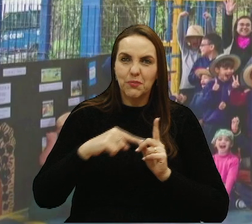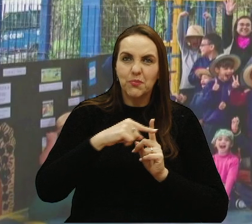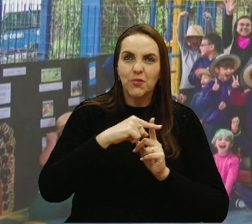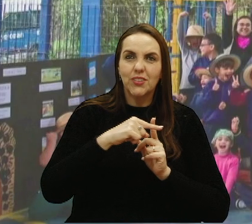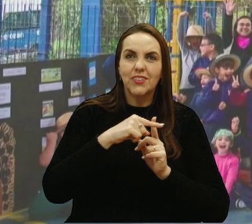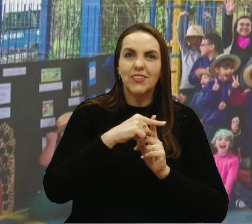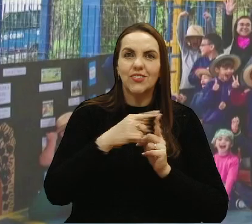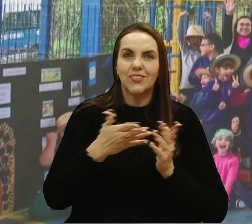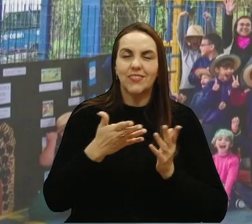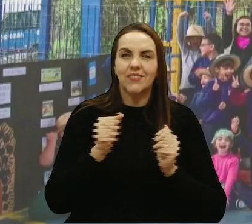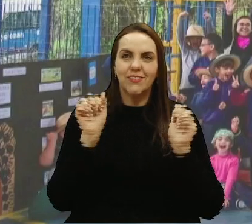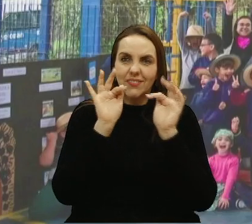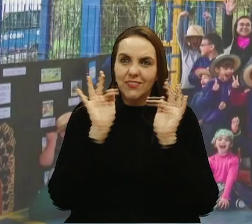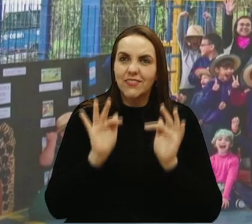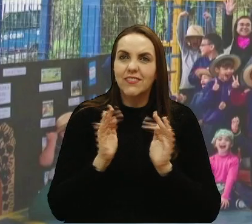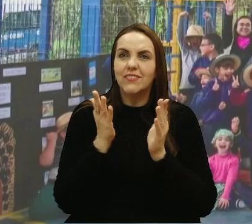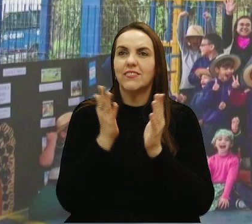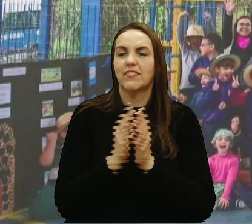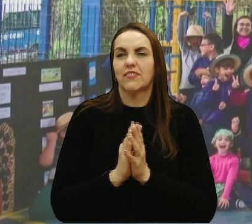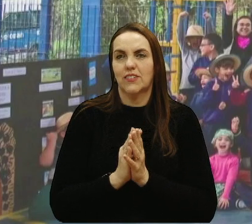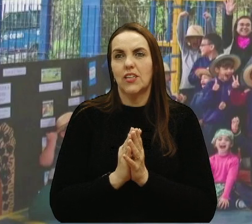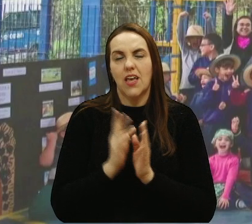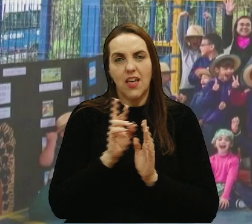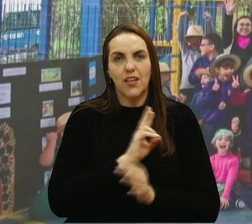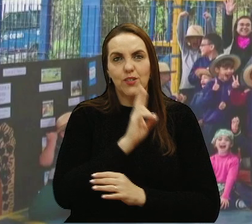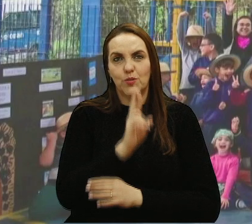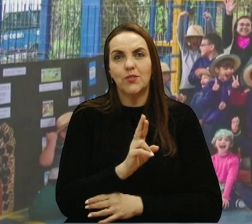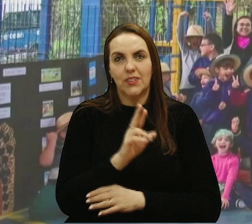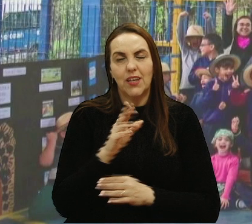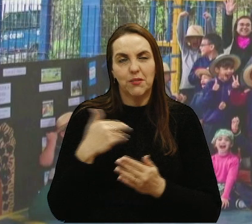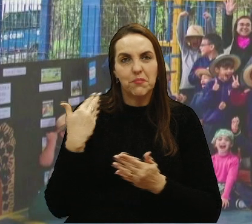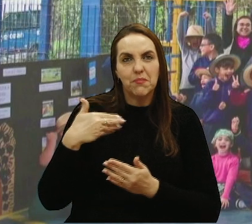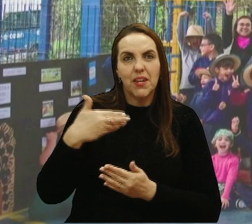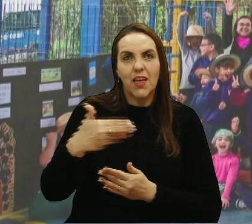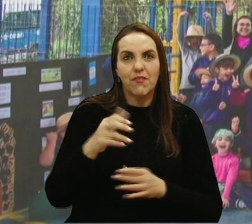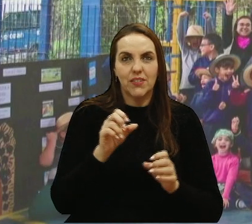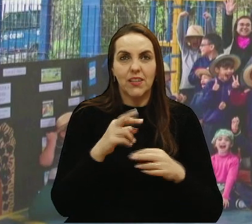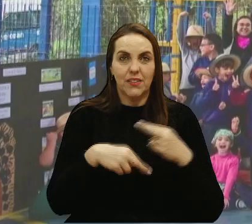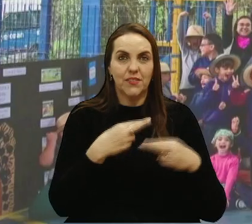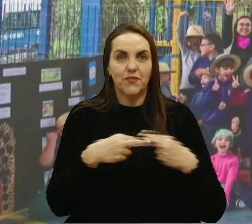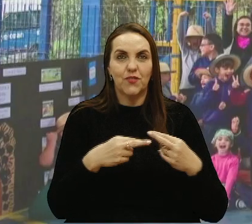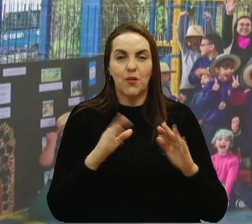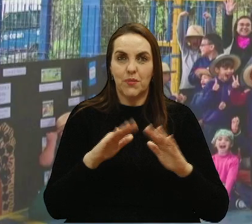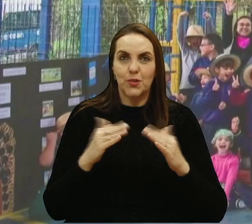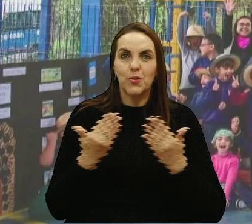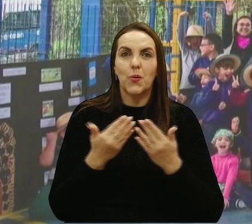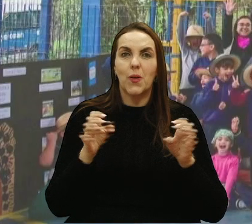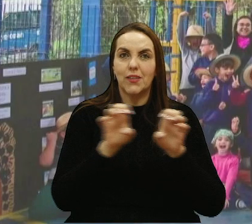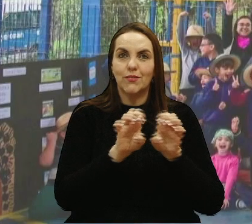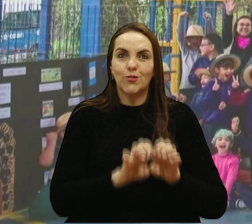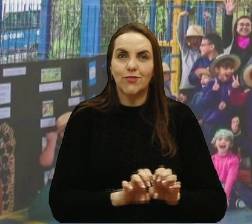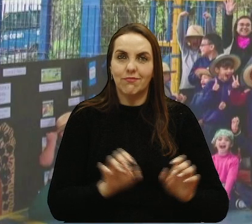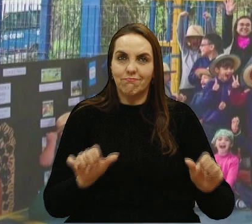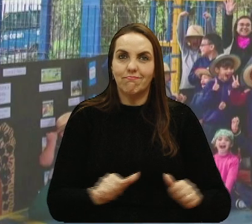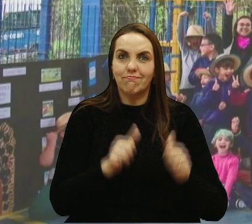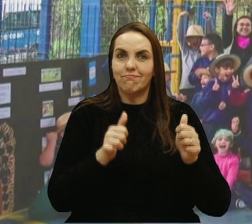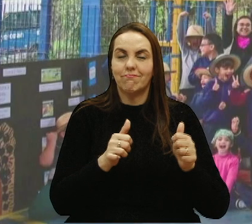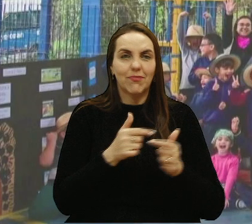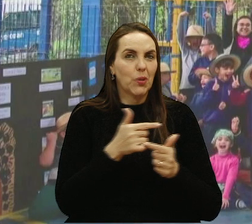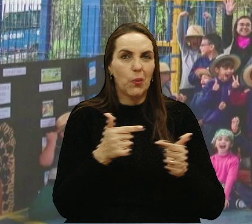positivos, felizes, que é o resultado em breve dessas reformas, porque uma escola sem infraestrutura não é